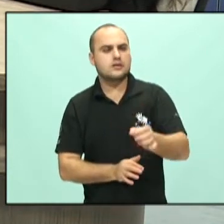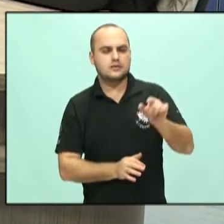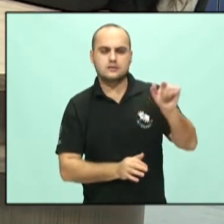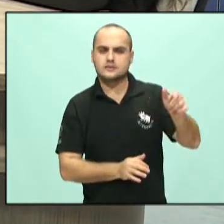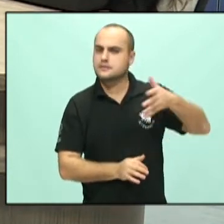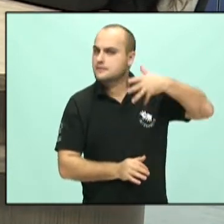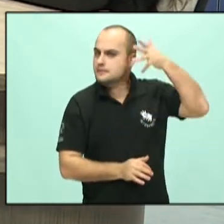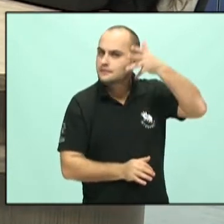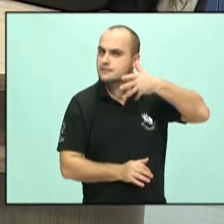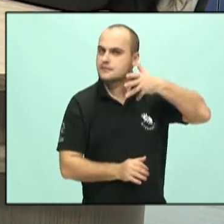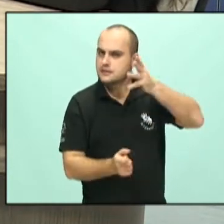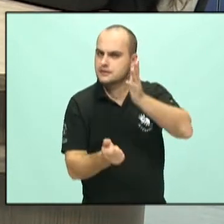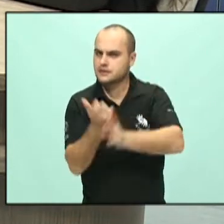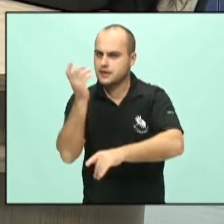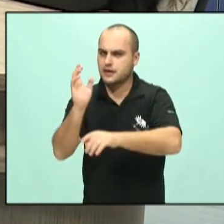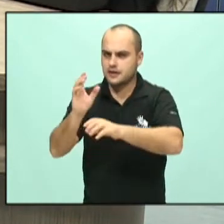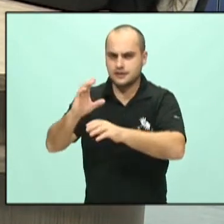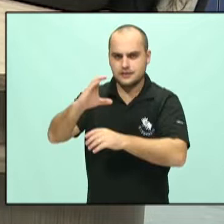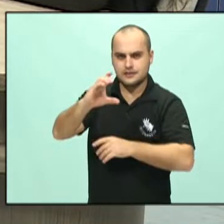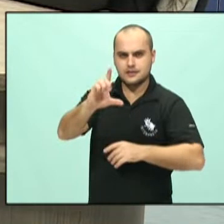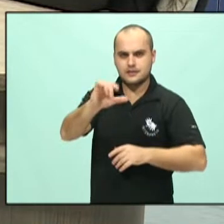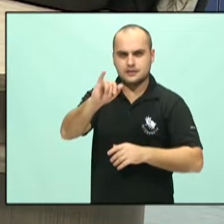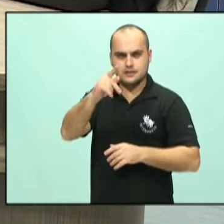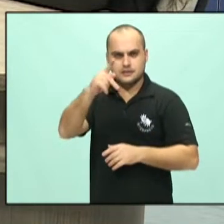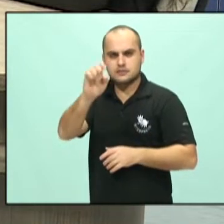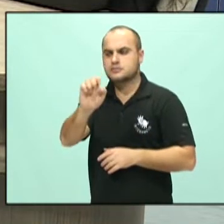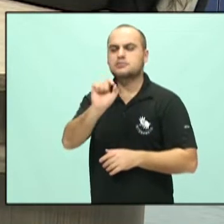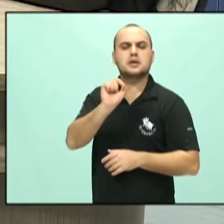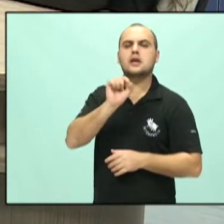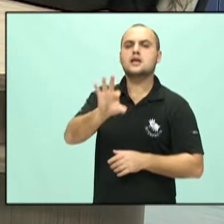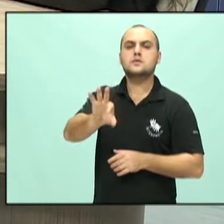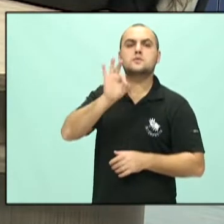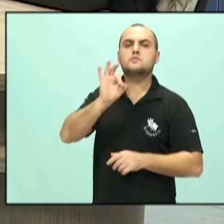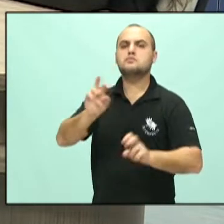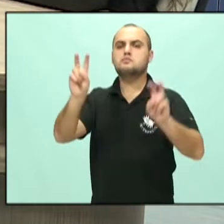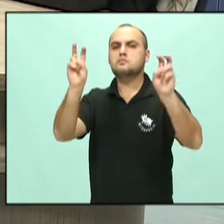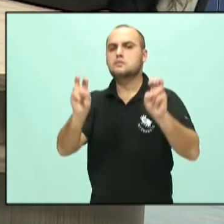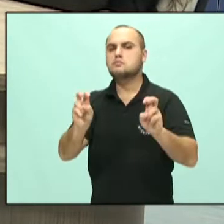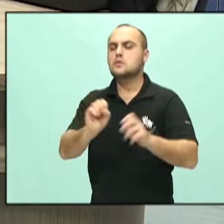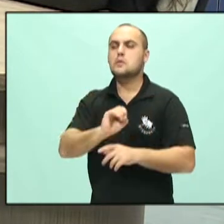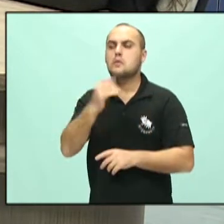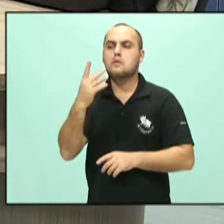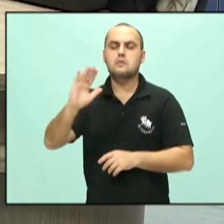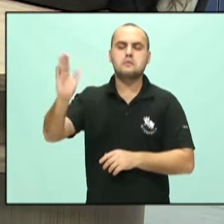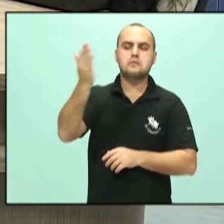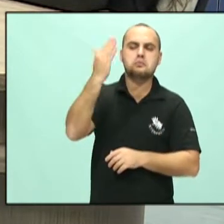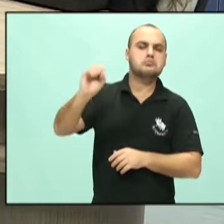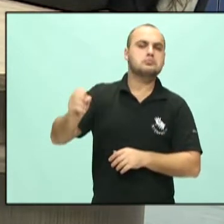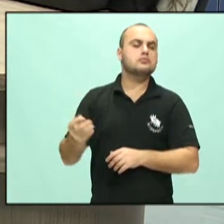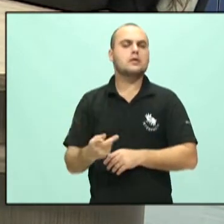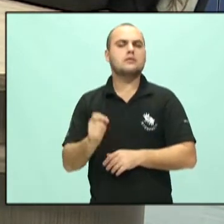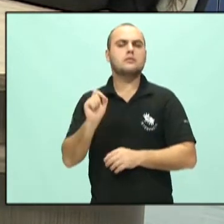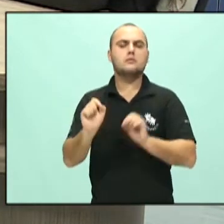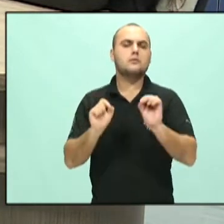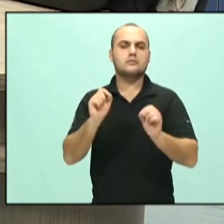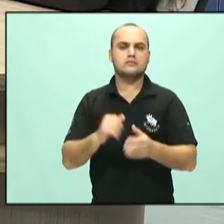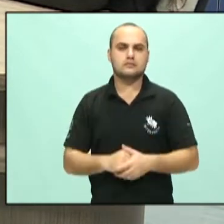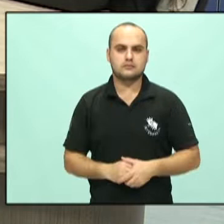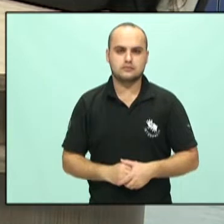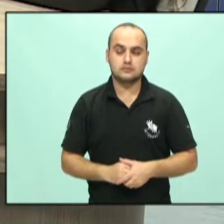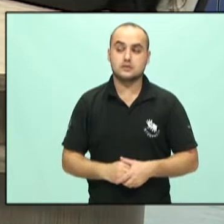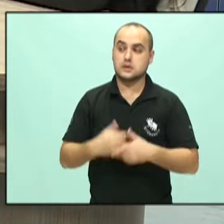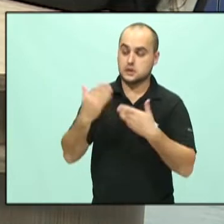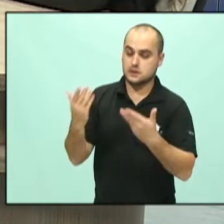videoclipes, esse tema ele foi escolhido por vocês ou surgiu oportunidade? Como é que surgiu essa... Então, a nossa toca,